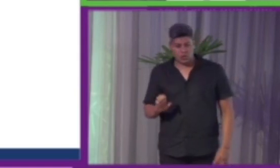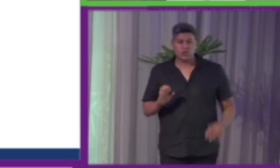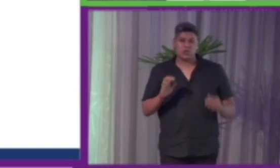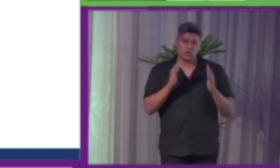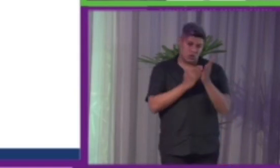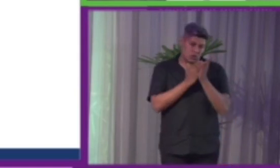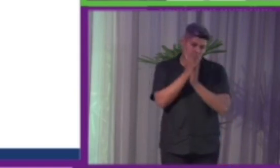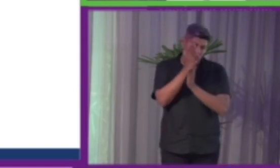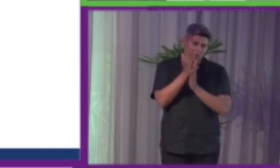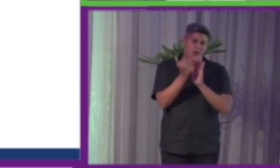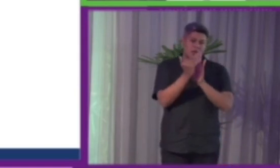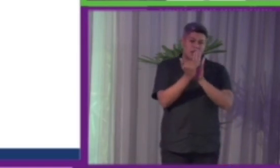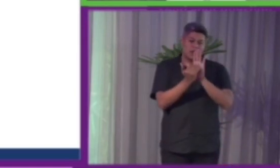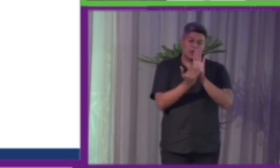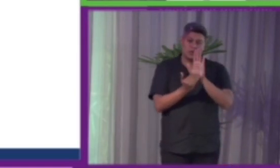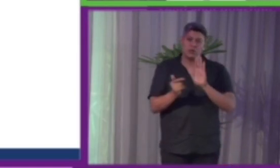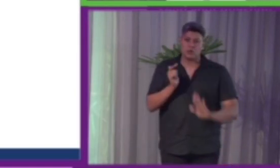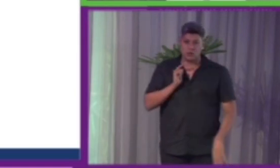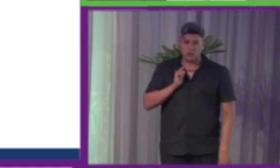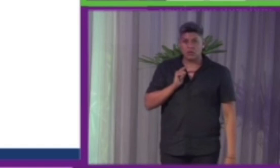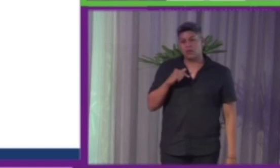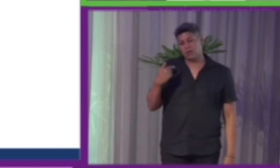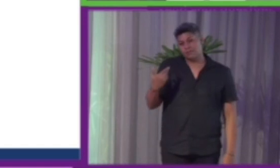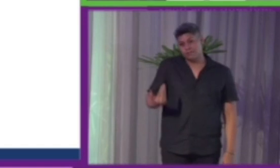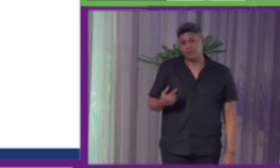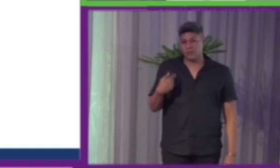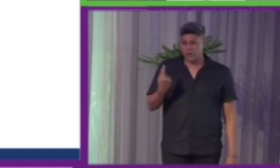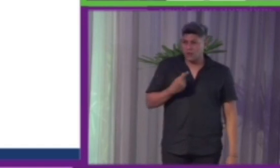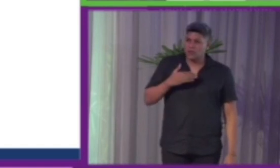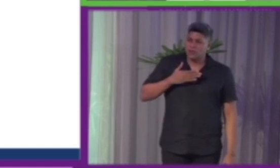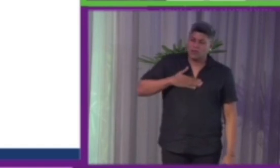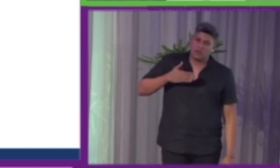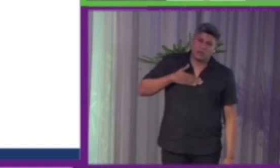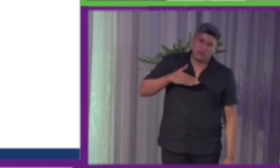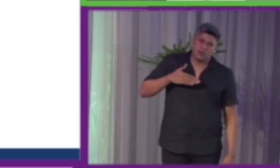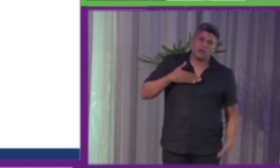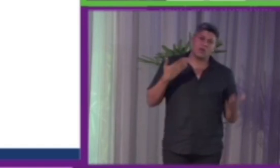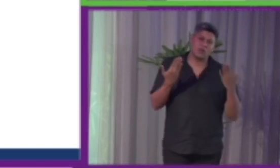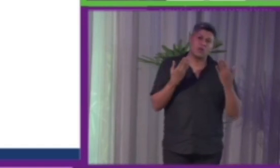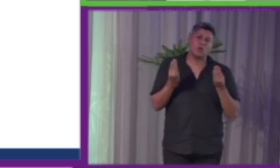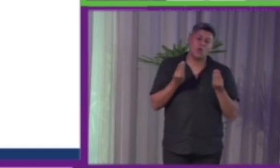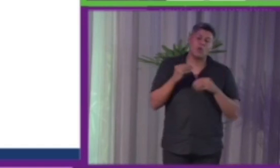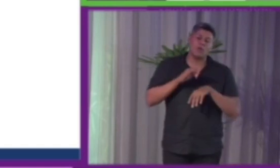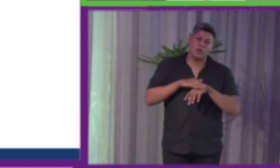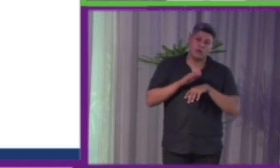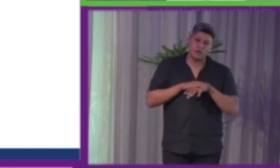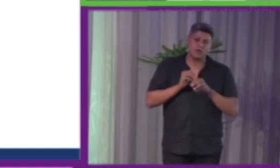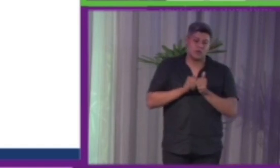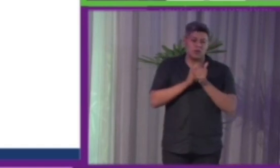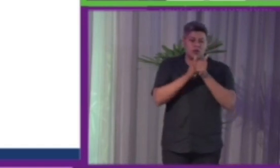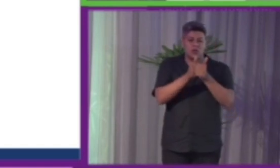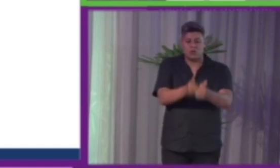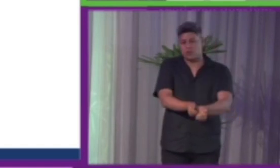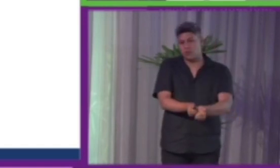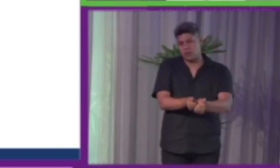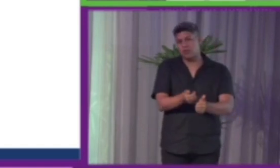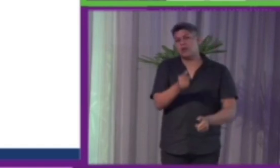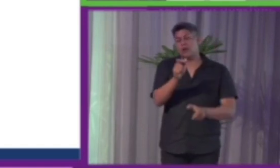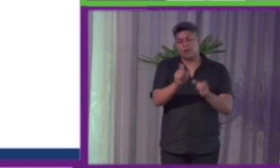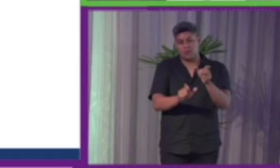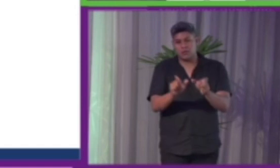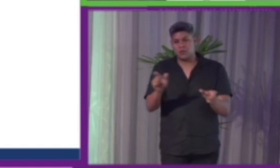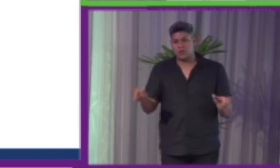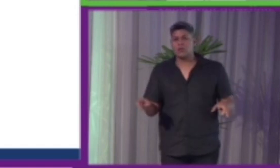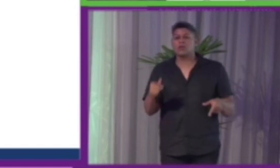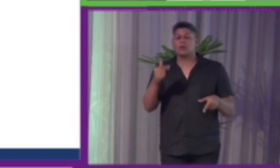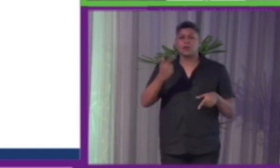confiável com os dados que a gente tem. Então, isso deixa a gente bastante tranquilo em relação a como fazer o acompanhamento desses indivíduos. E, mais uma